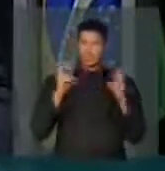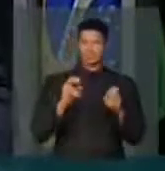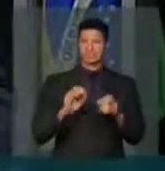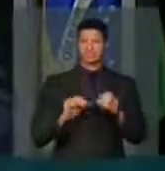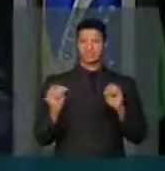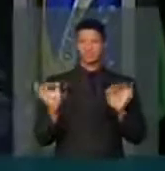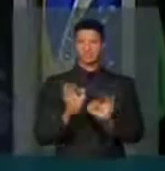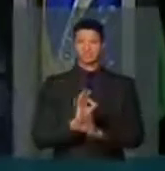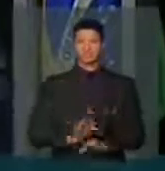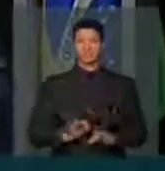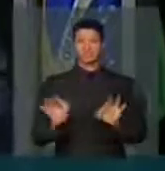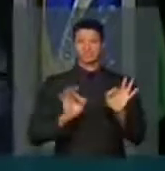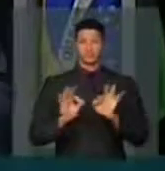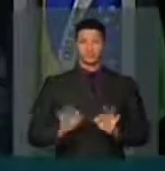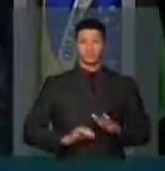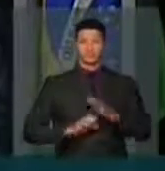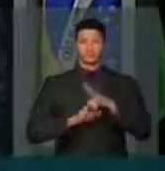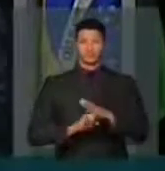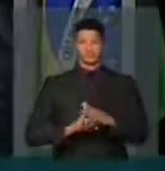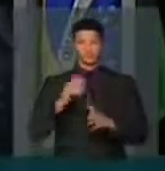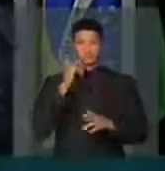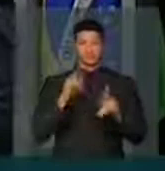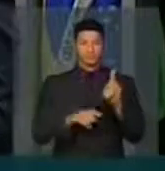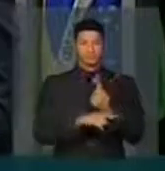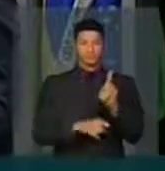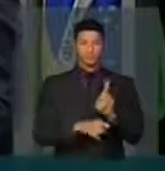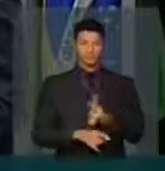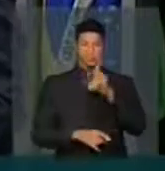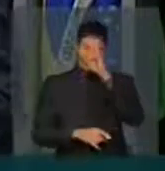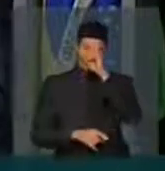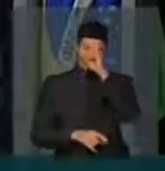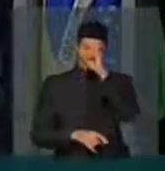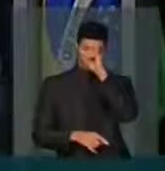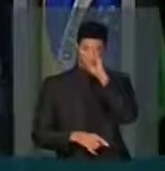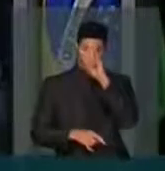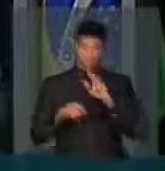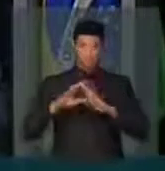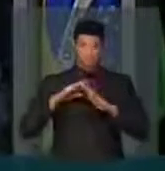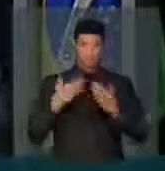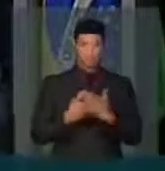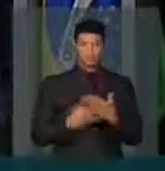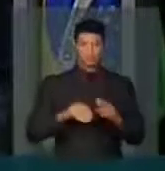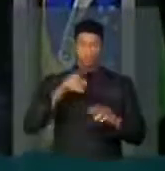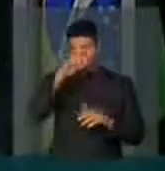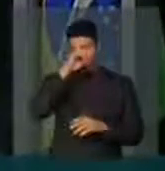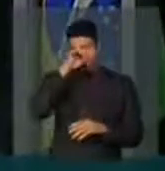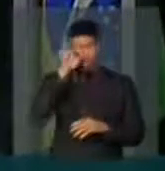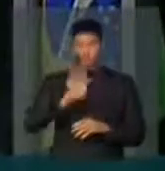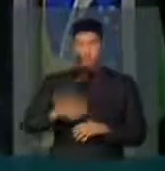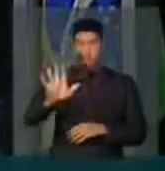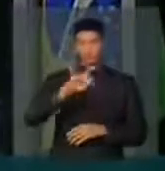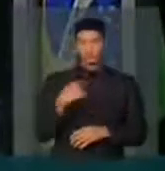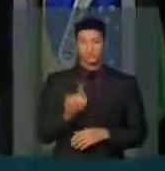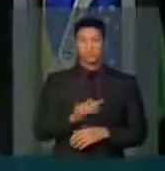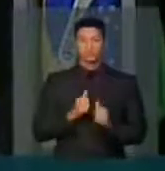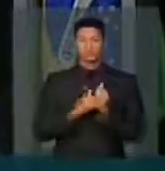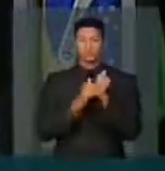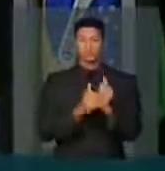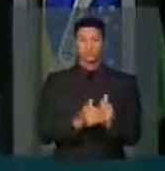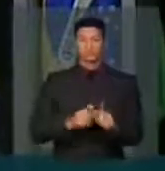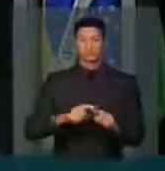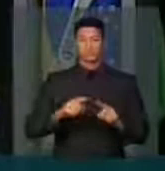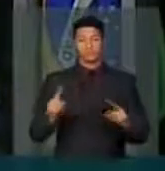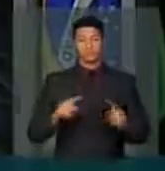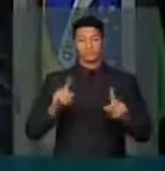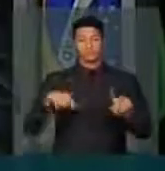uma empresa, a EBSER, para cuidar dos hospitais escolas, cuidar dos hospitais federais. O que nós estamos acompanhando? Mais